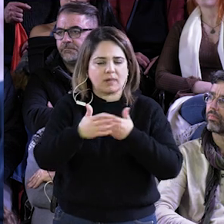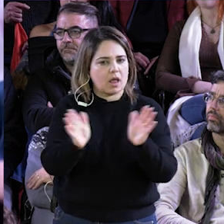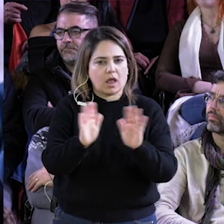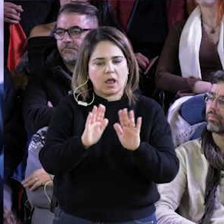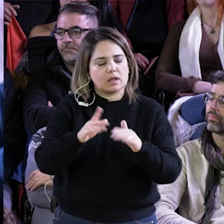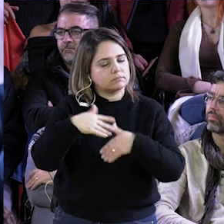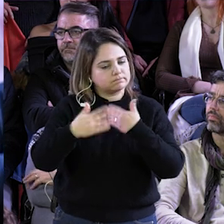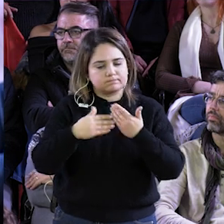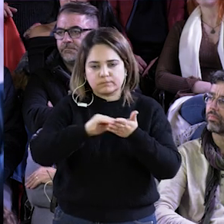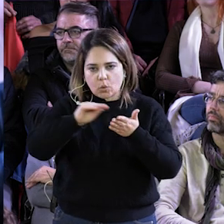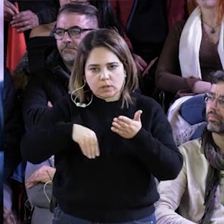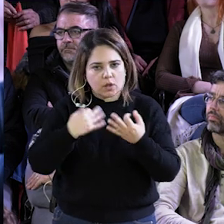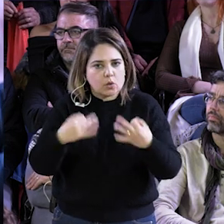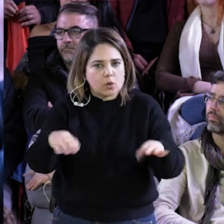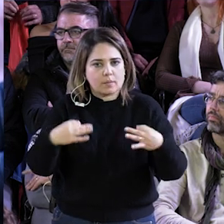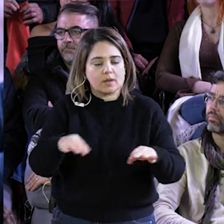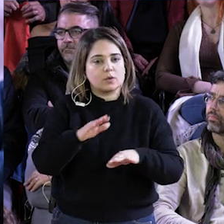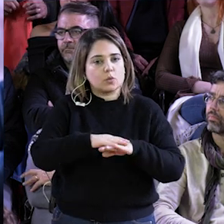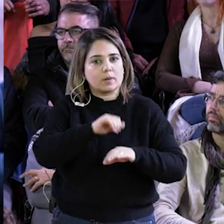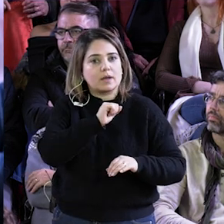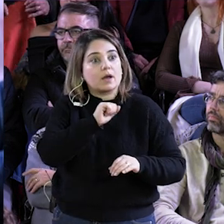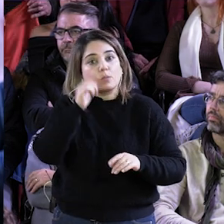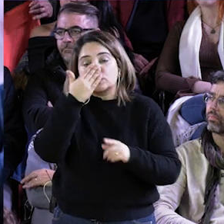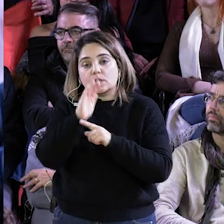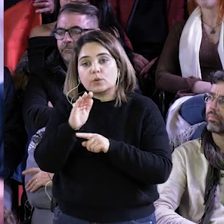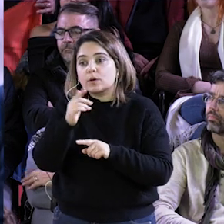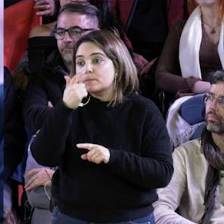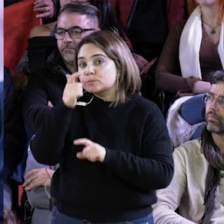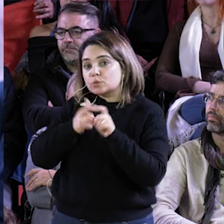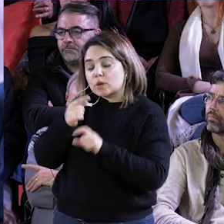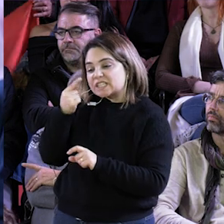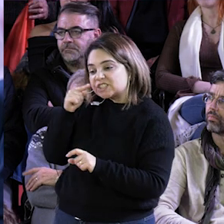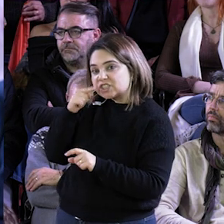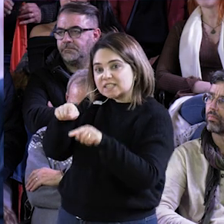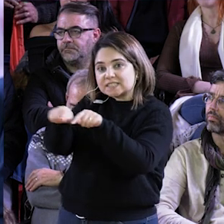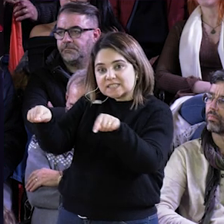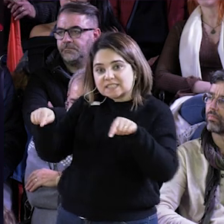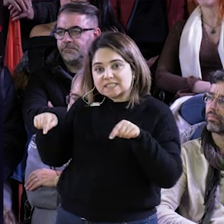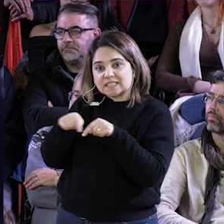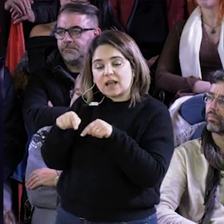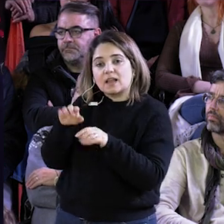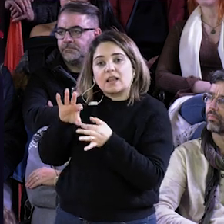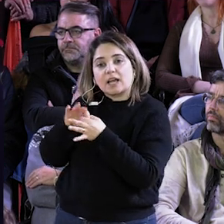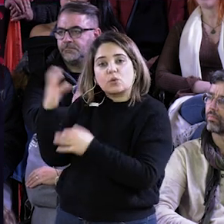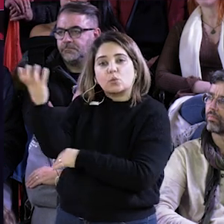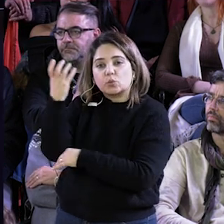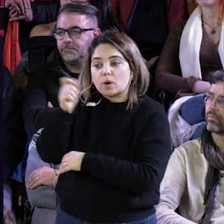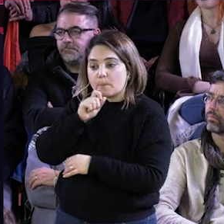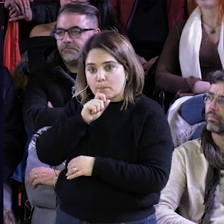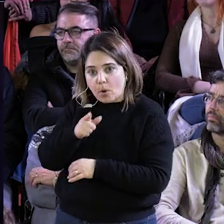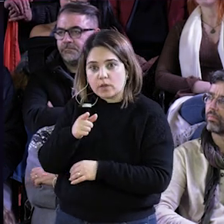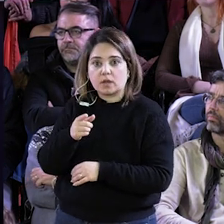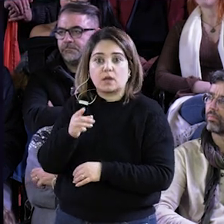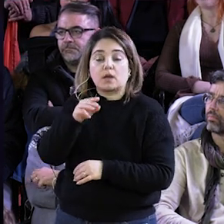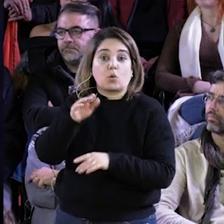bloqueio que existe na contratação coletiva e nas suas carreiras, para que os assistentes de sala das instituições culturais, desde logo as que são financiadas pelo Estado, possam, e que